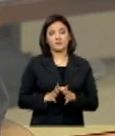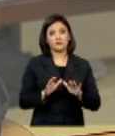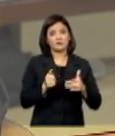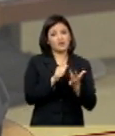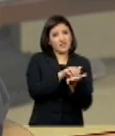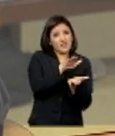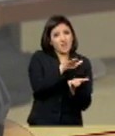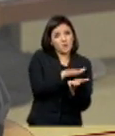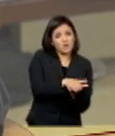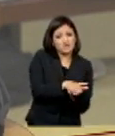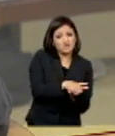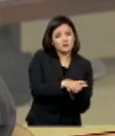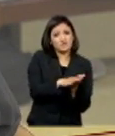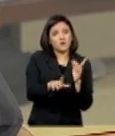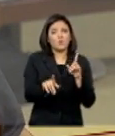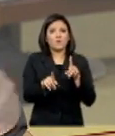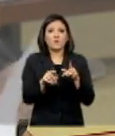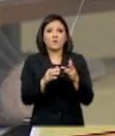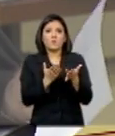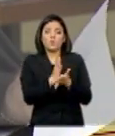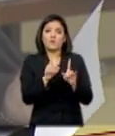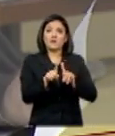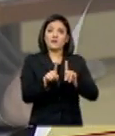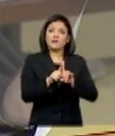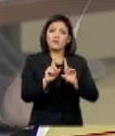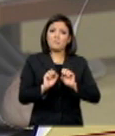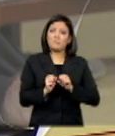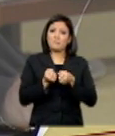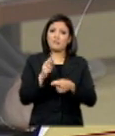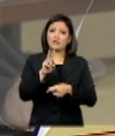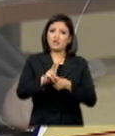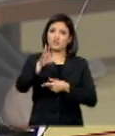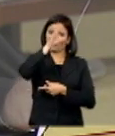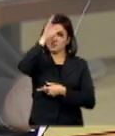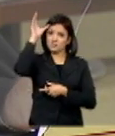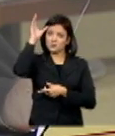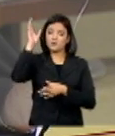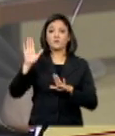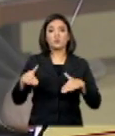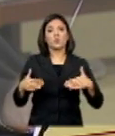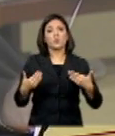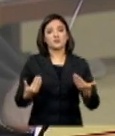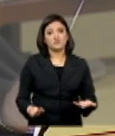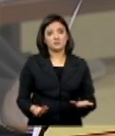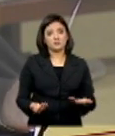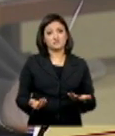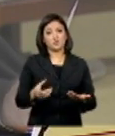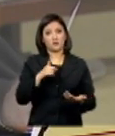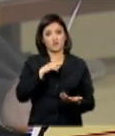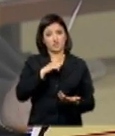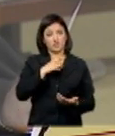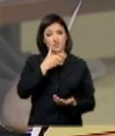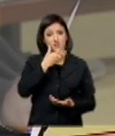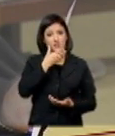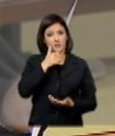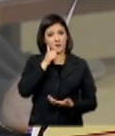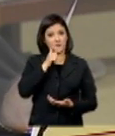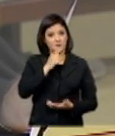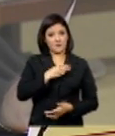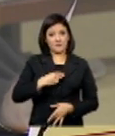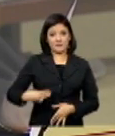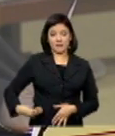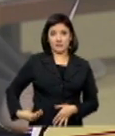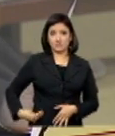ea defesa do consumidor então aqui eu trago na natureza da ministra cármen lúcia o tribunal pleno